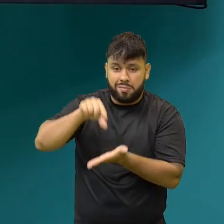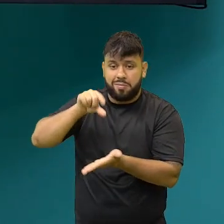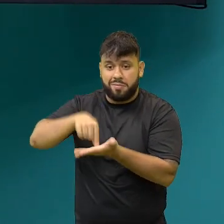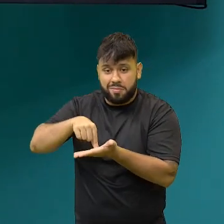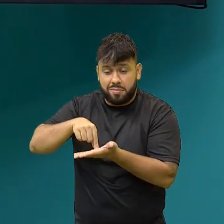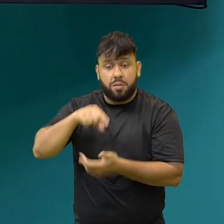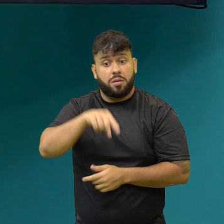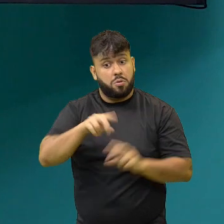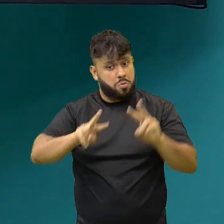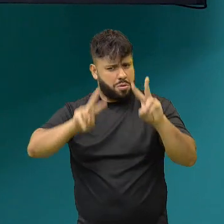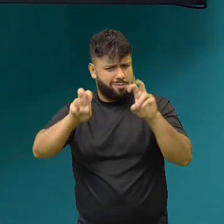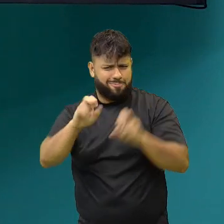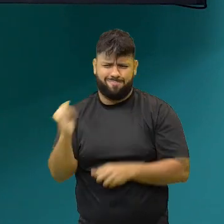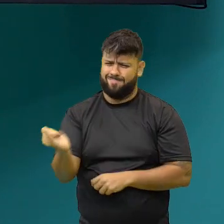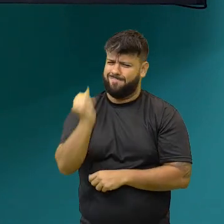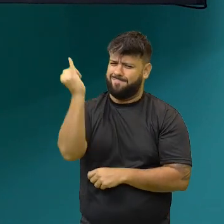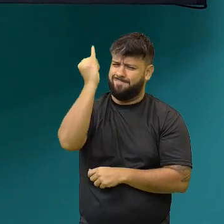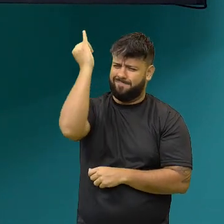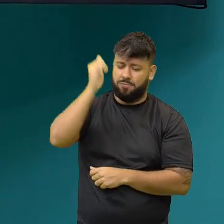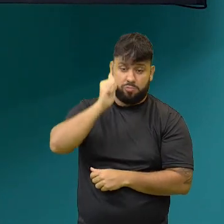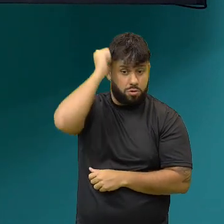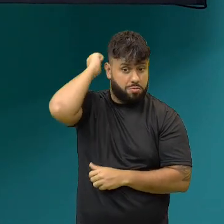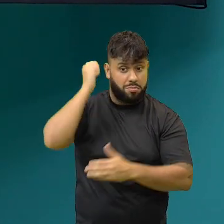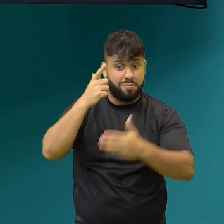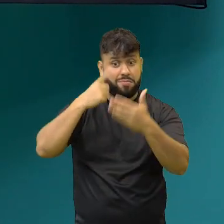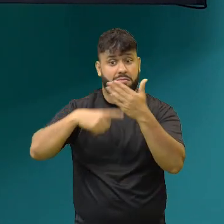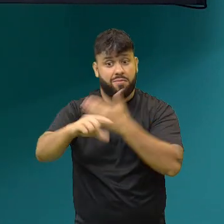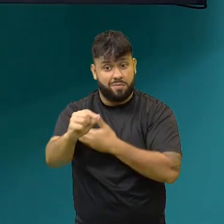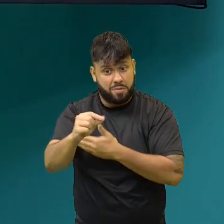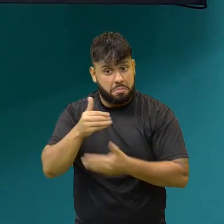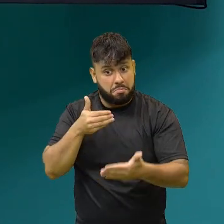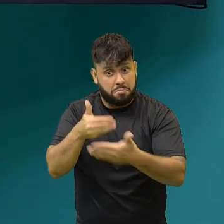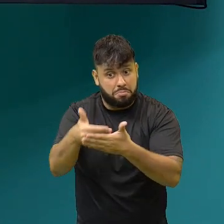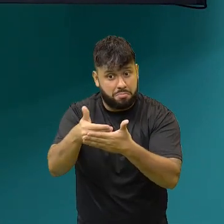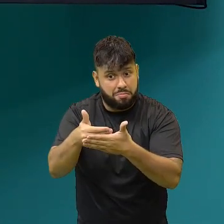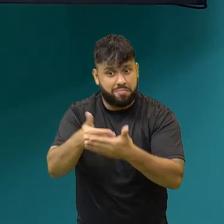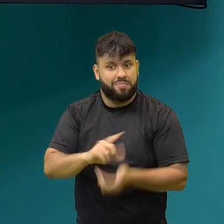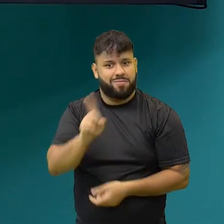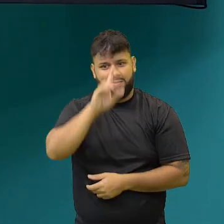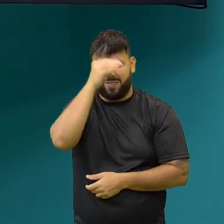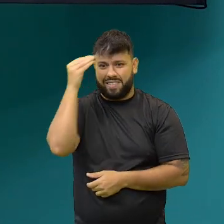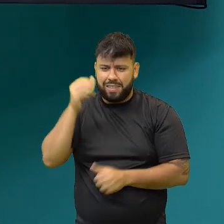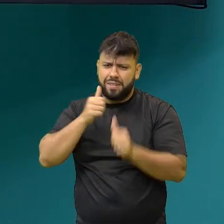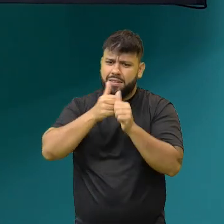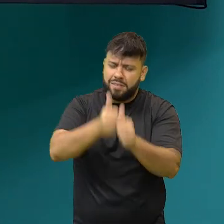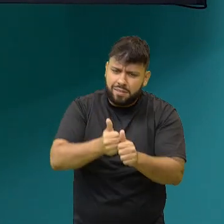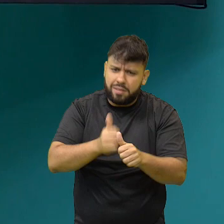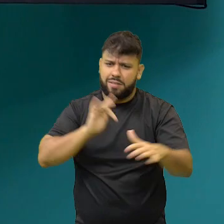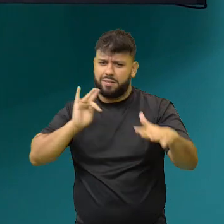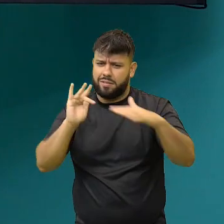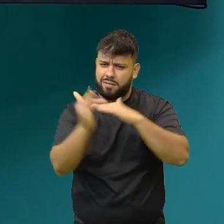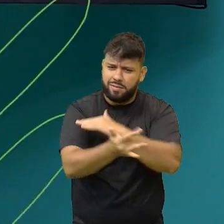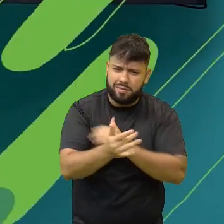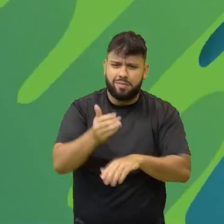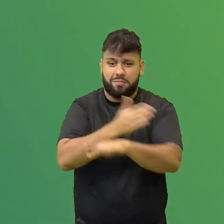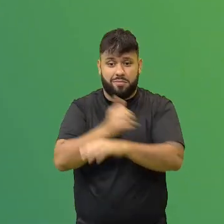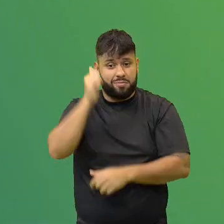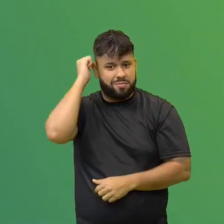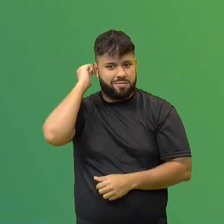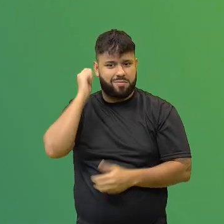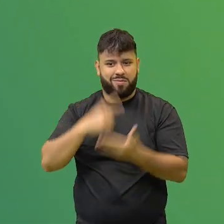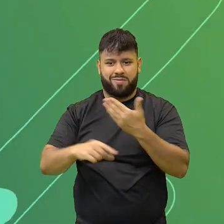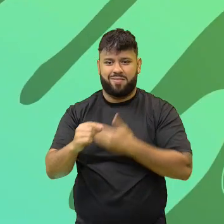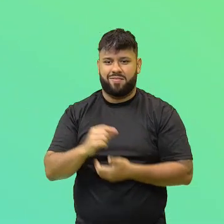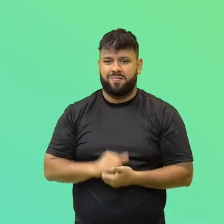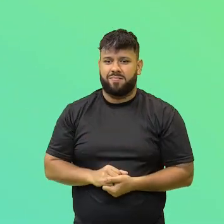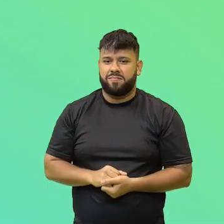Esse assunto é importantíssimo para o vestibular da OEA que se aproxima. Não esqueça, siga o Preveste OEA em todas as redes sociais.